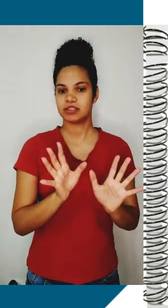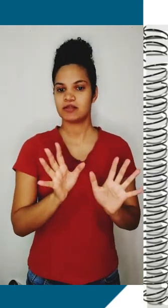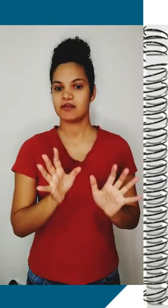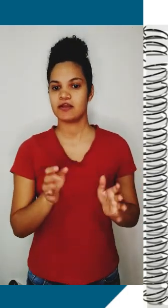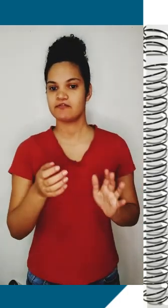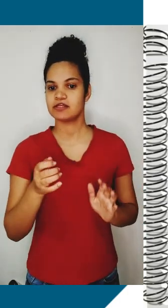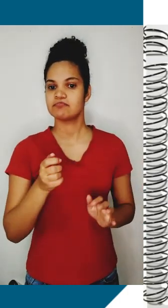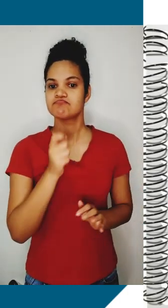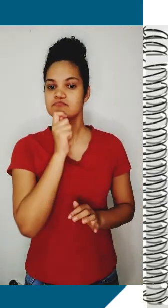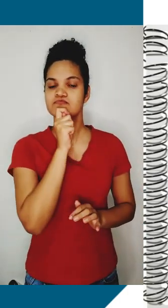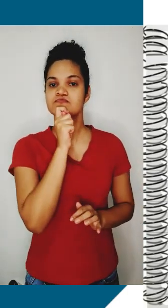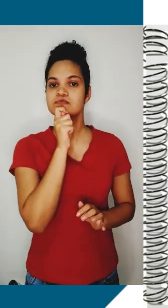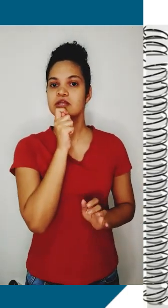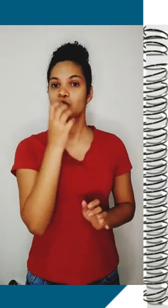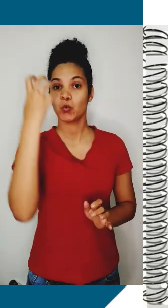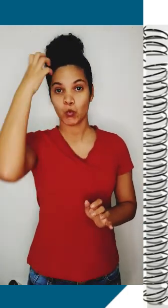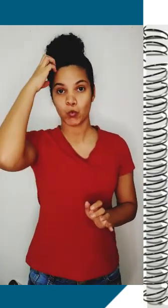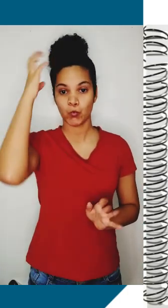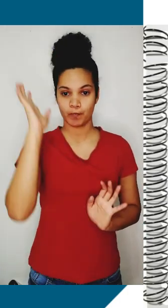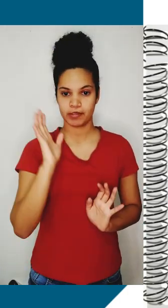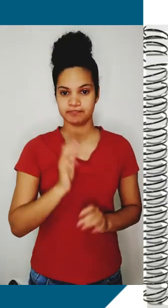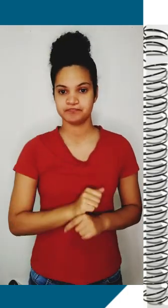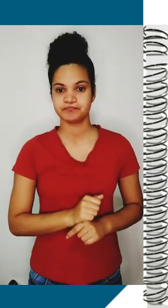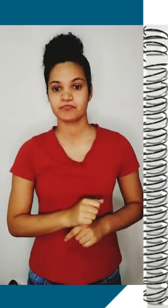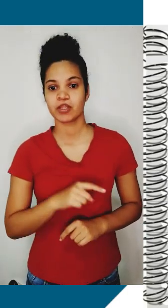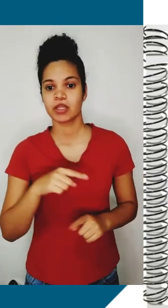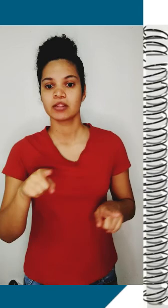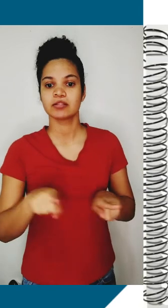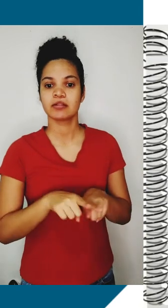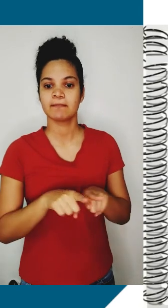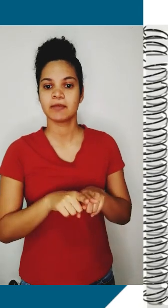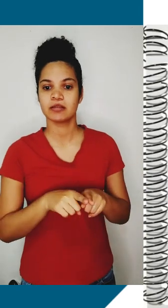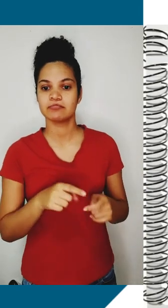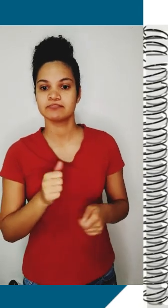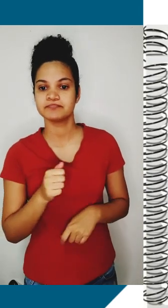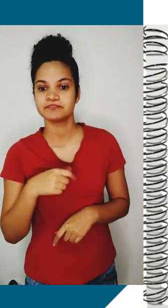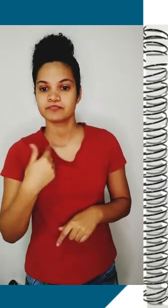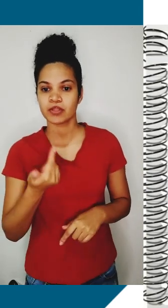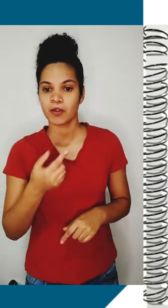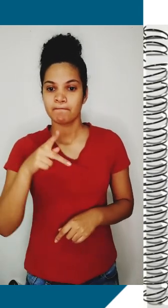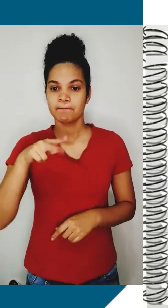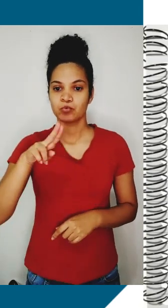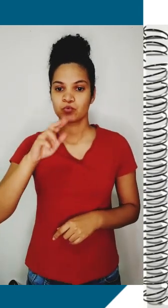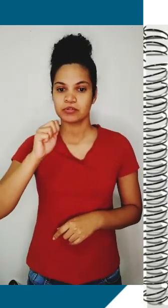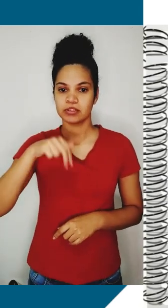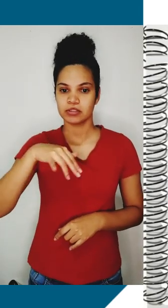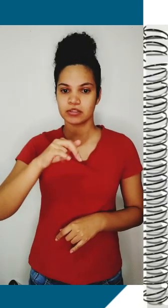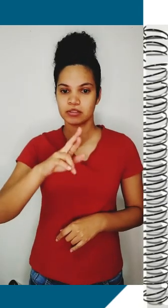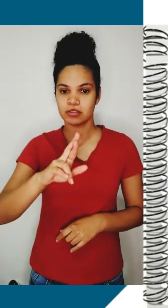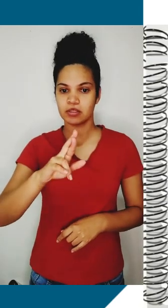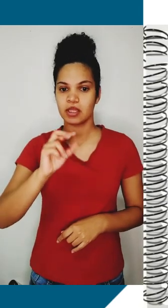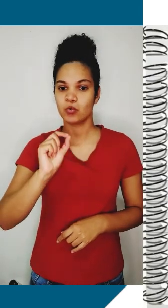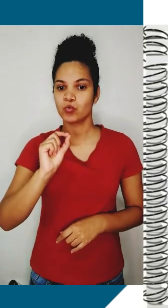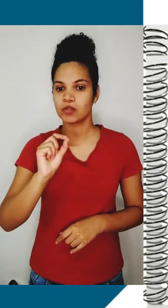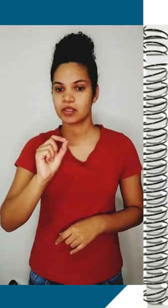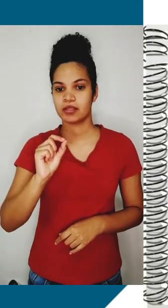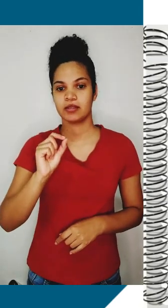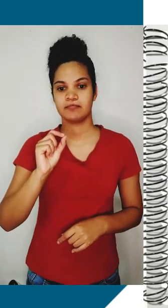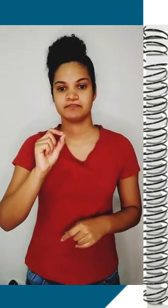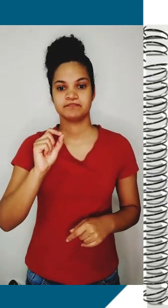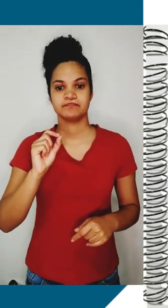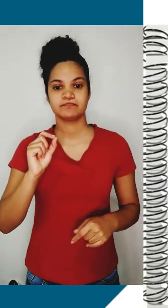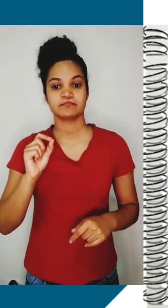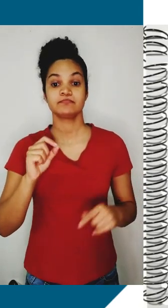significa castigar, punir alguém por alguma ofensa ou dano cometido. Então aqui a gente tem, primeiro ali, a definição